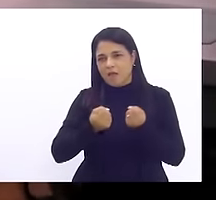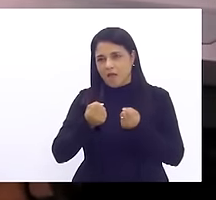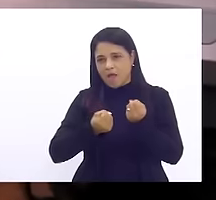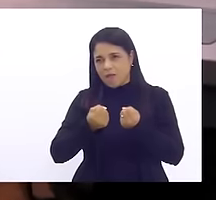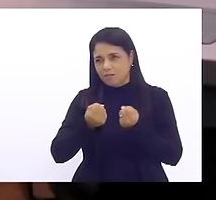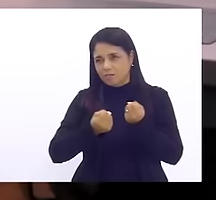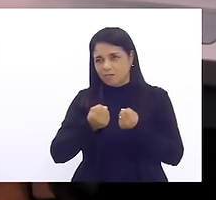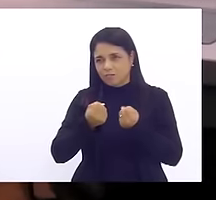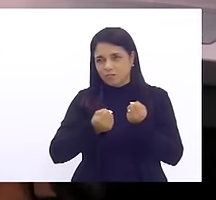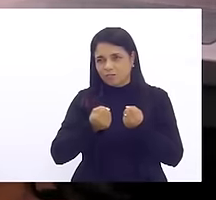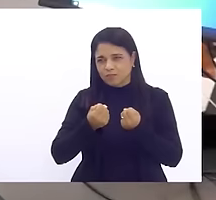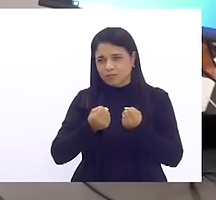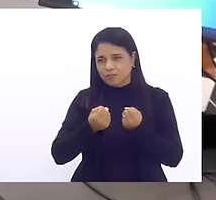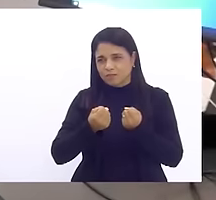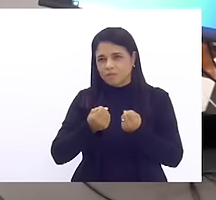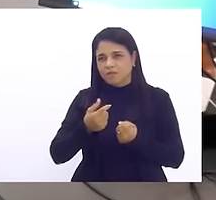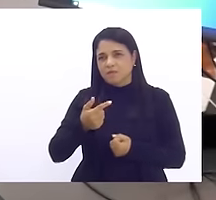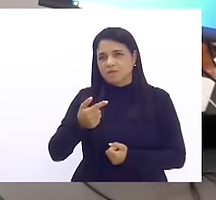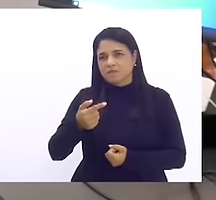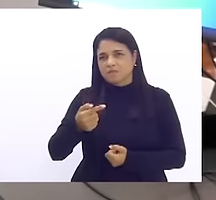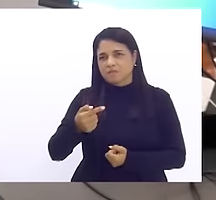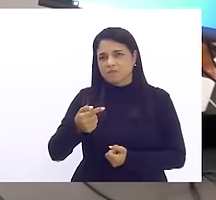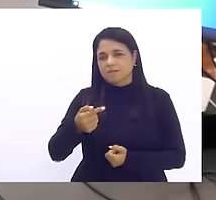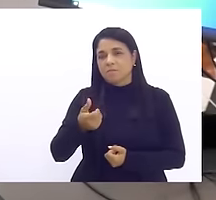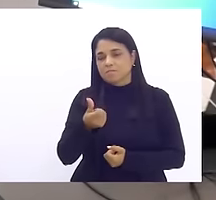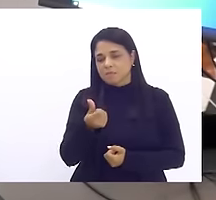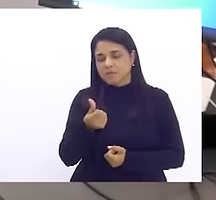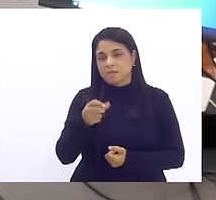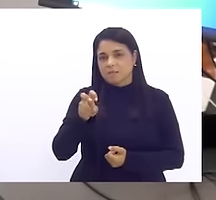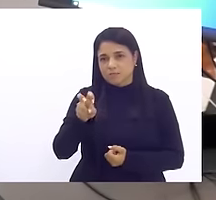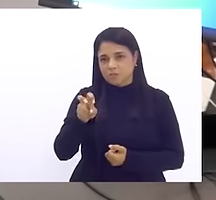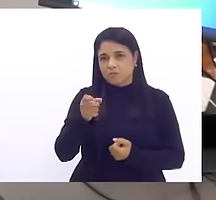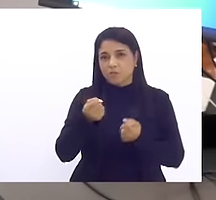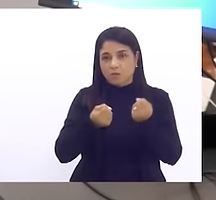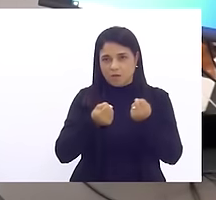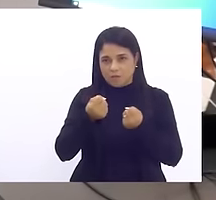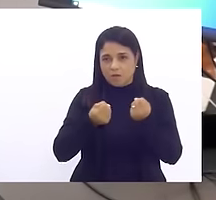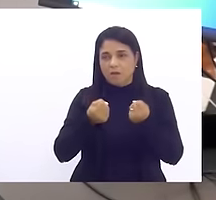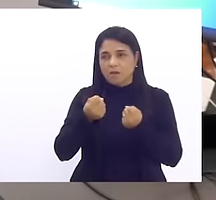não sei 75 65 veículos